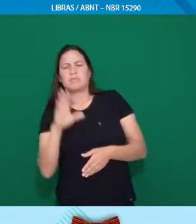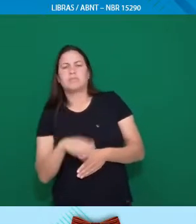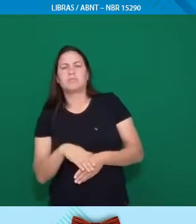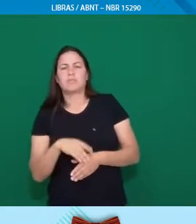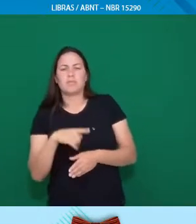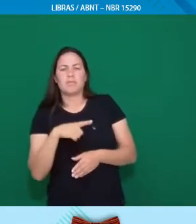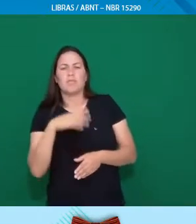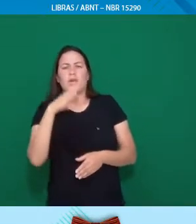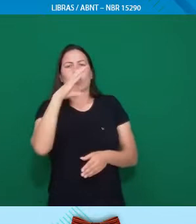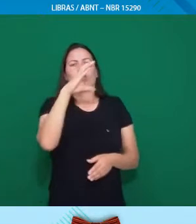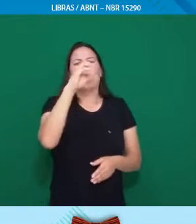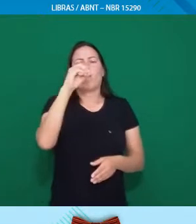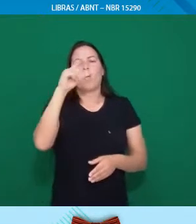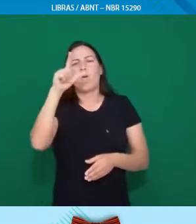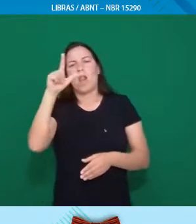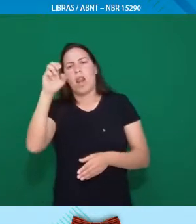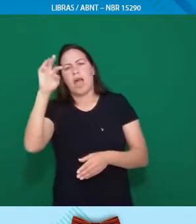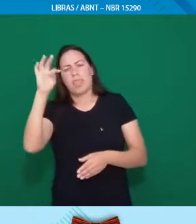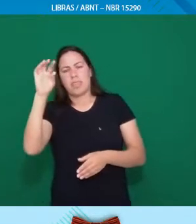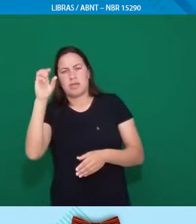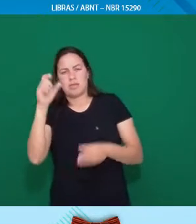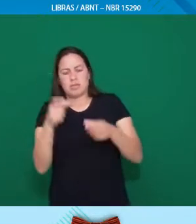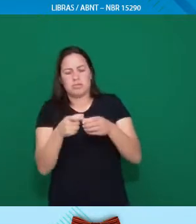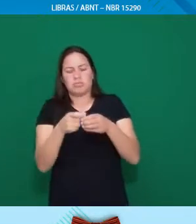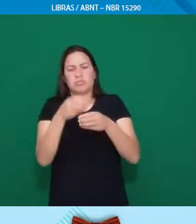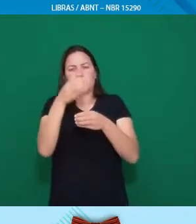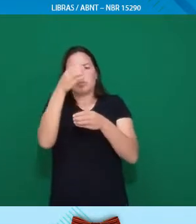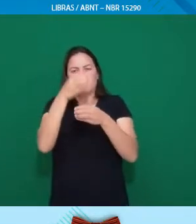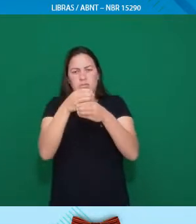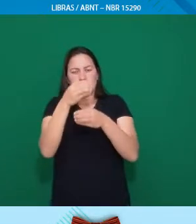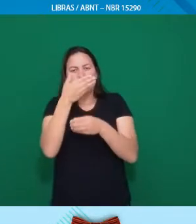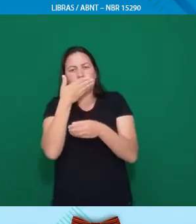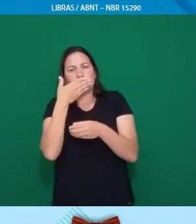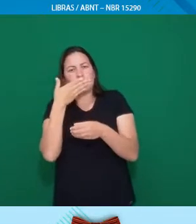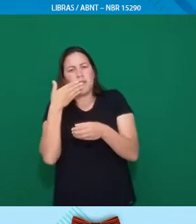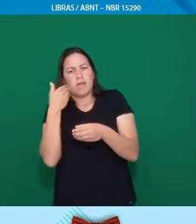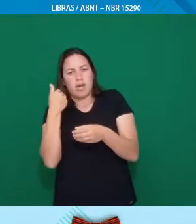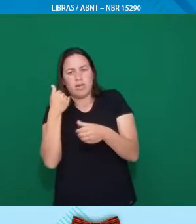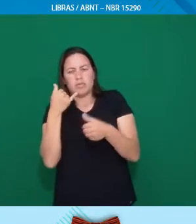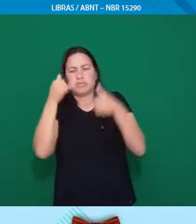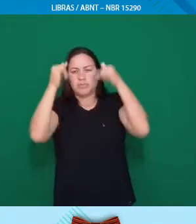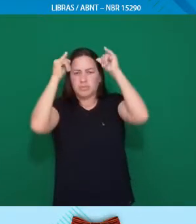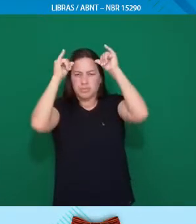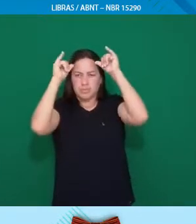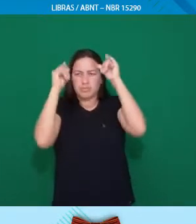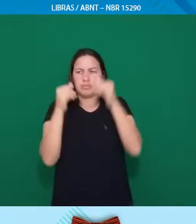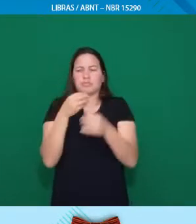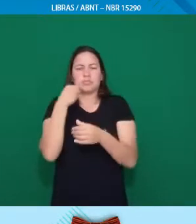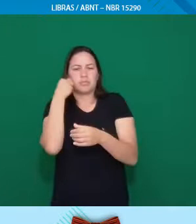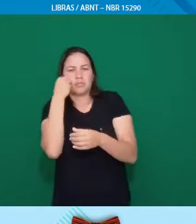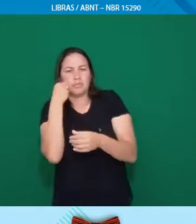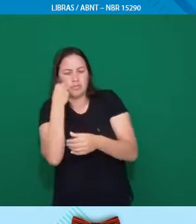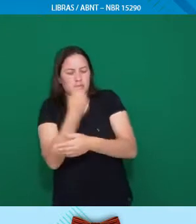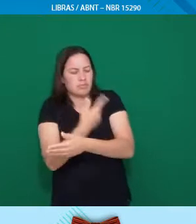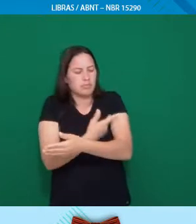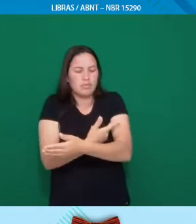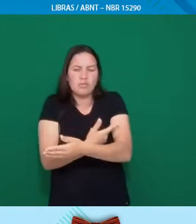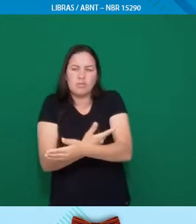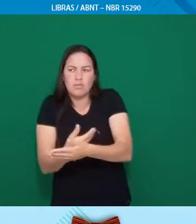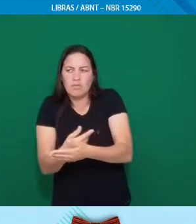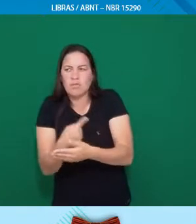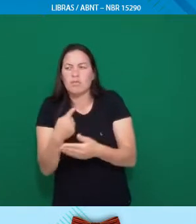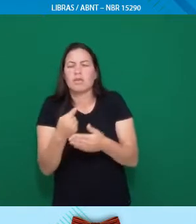de coletas de embriões in vitro para melhorar a genética do nosso município então é um